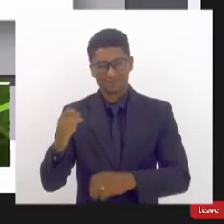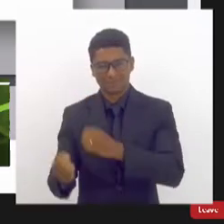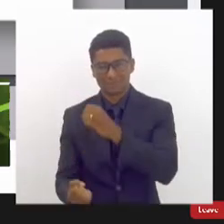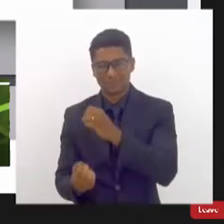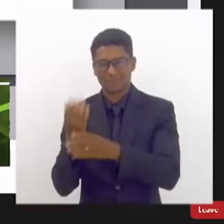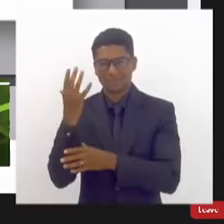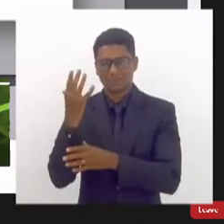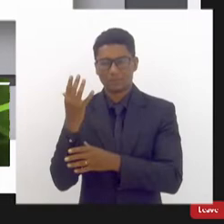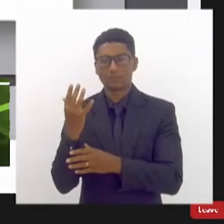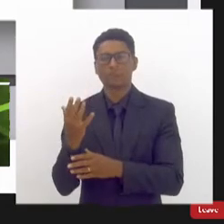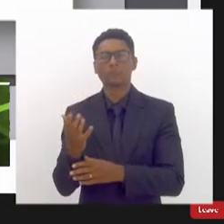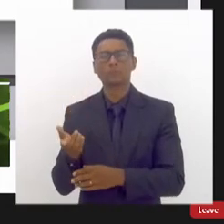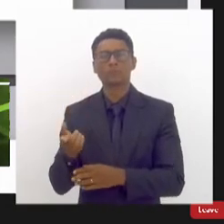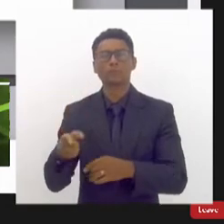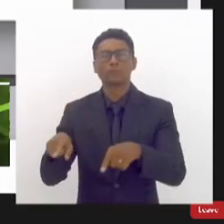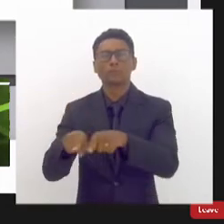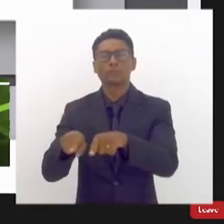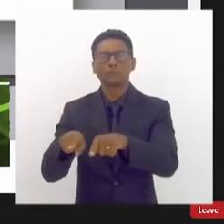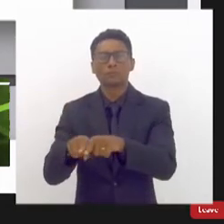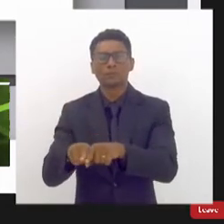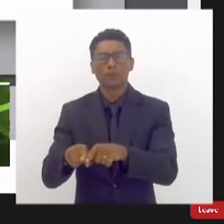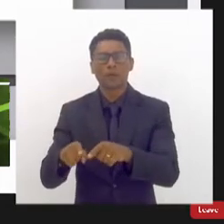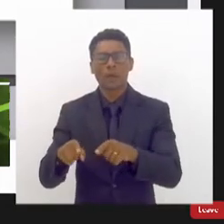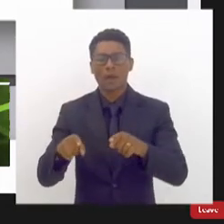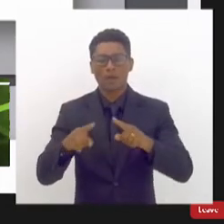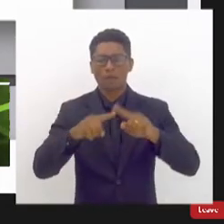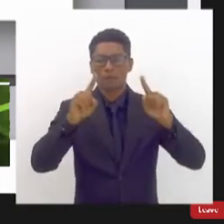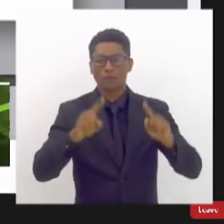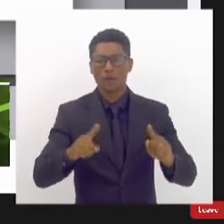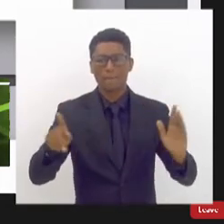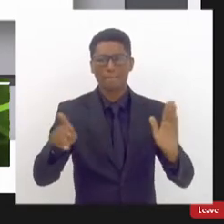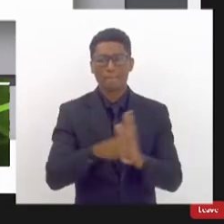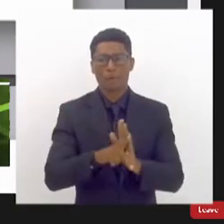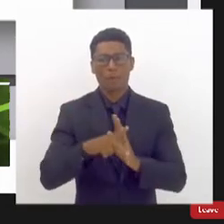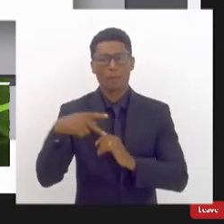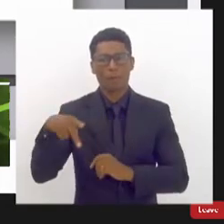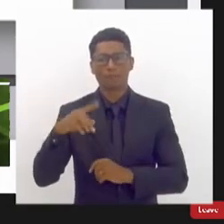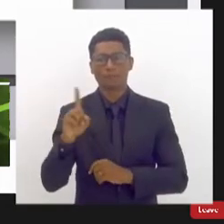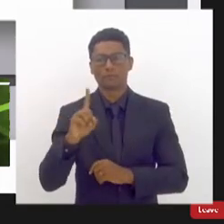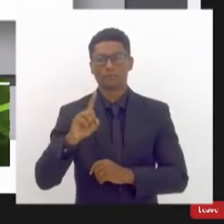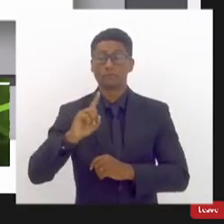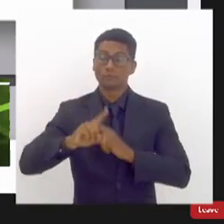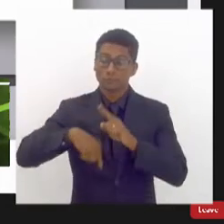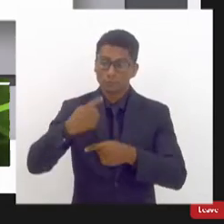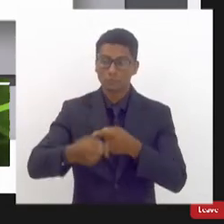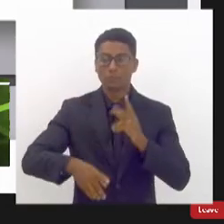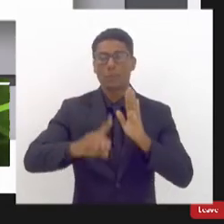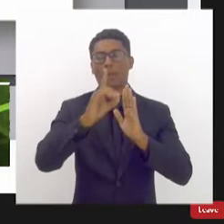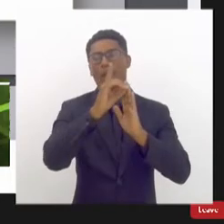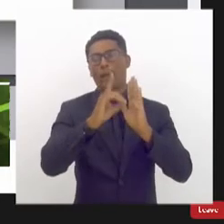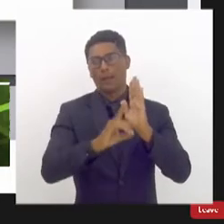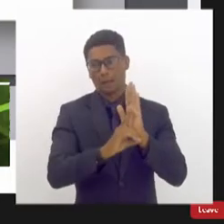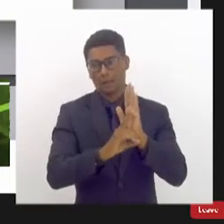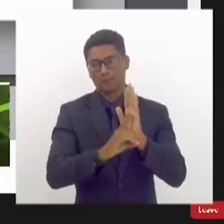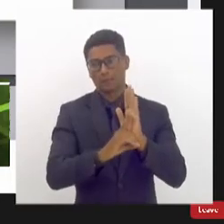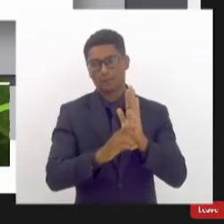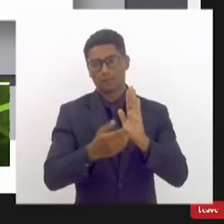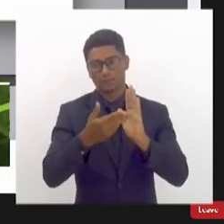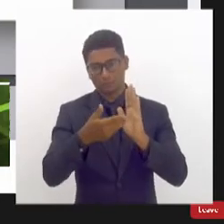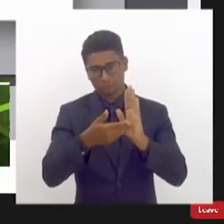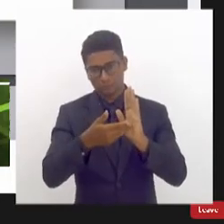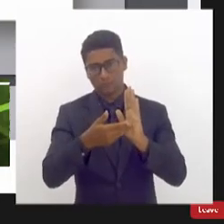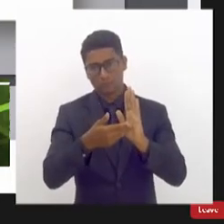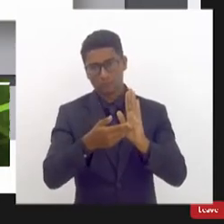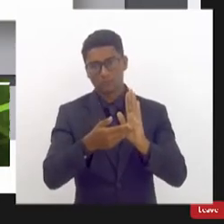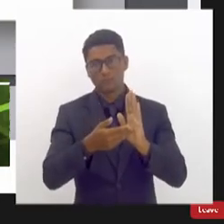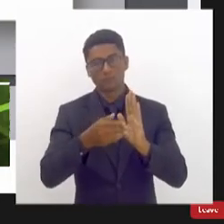ela também não foi criada com o seu quadro próprio. Então, foi proposto um decreto, e esse decreto utilizou de